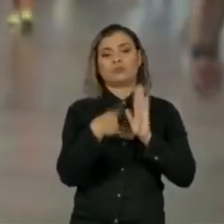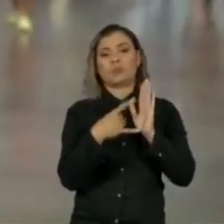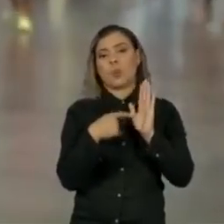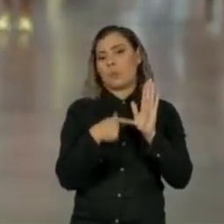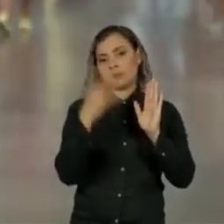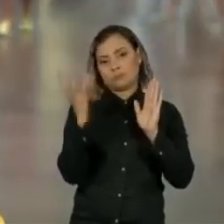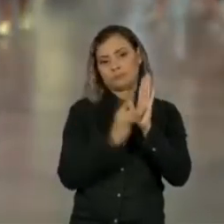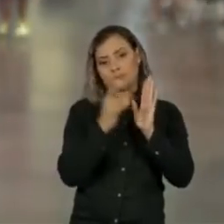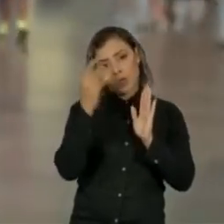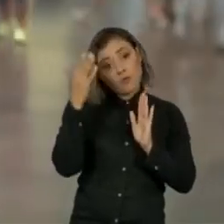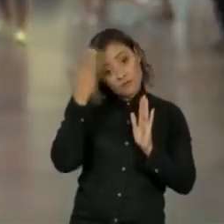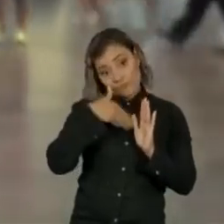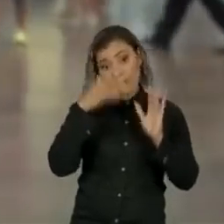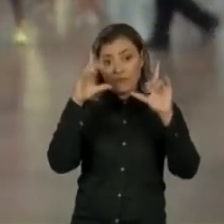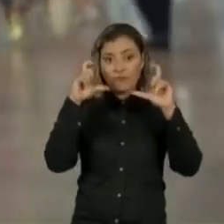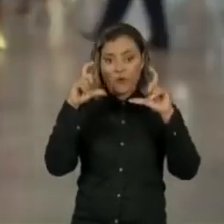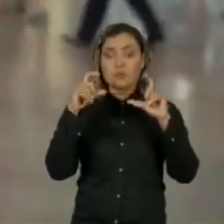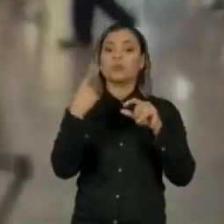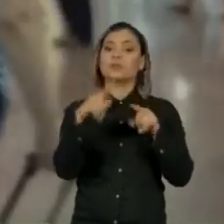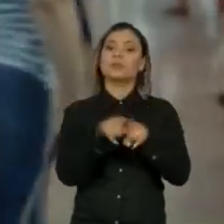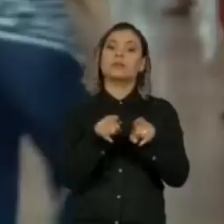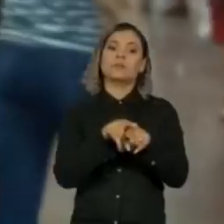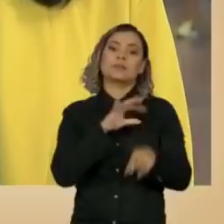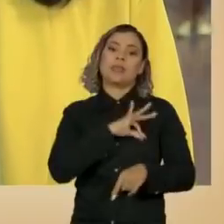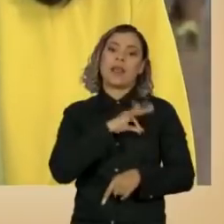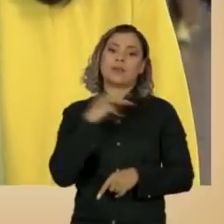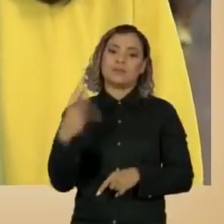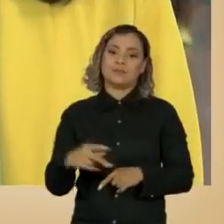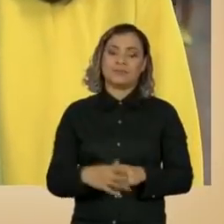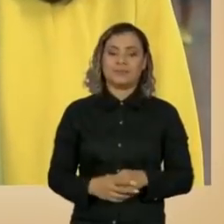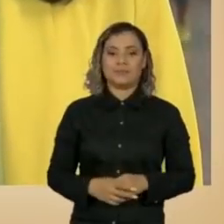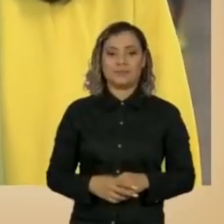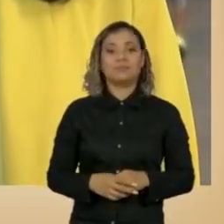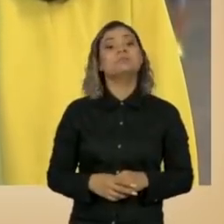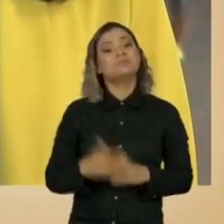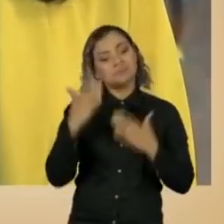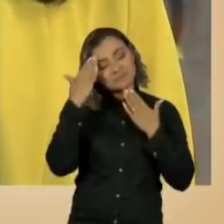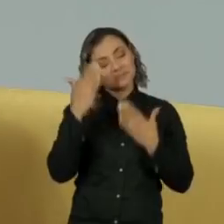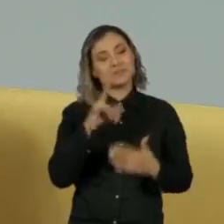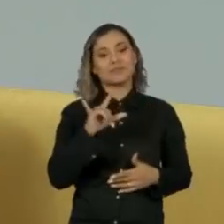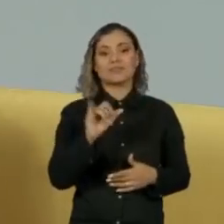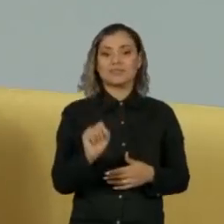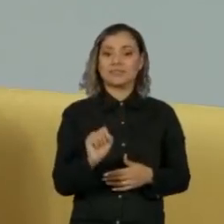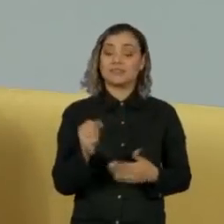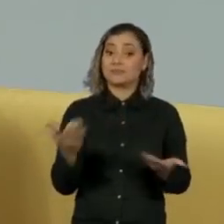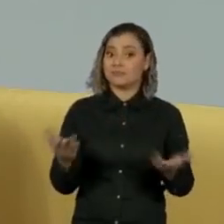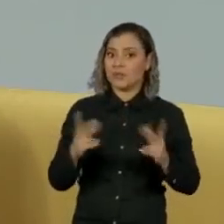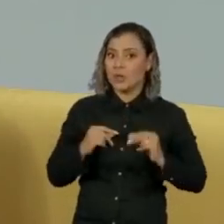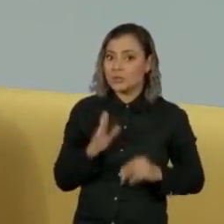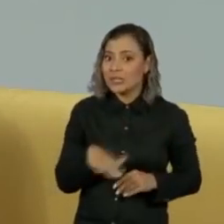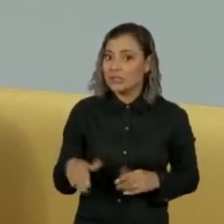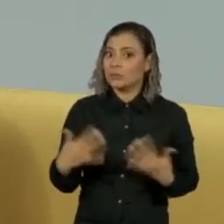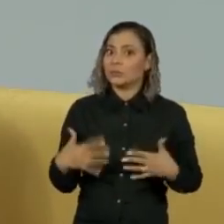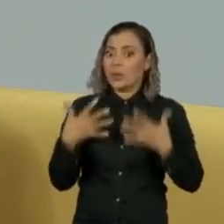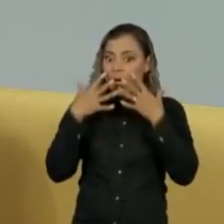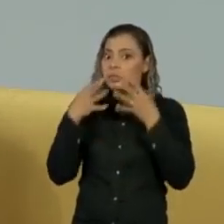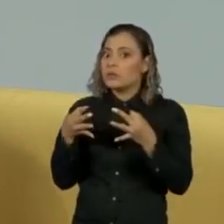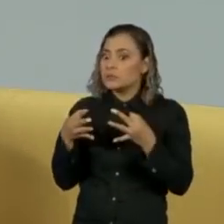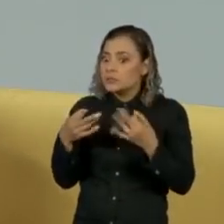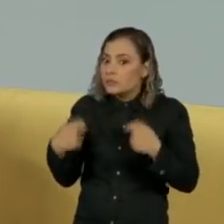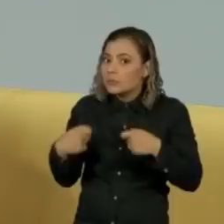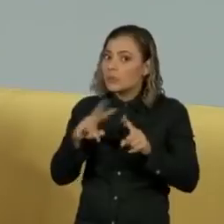com foto e o comprovante de renda. Jaice. Obrigada, Laís. Com criança, todo cuidado é pouco, né?